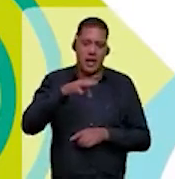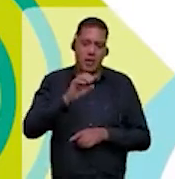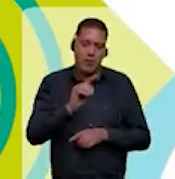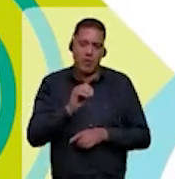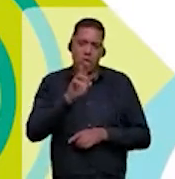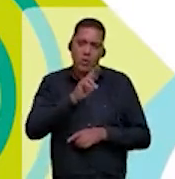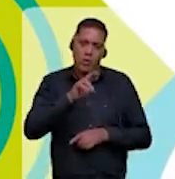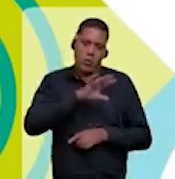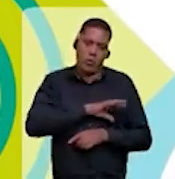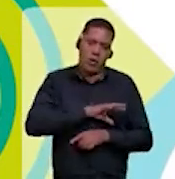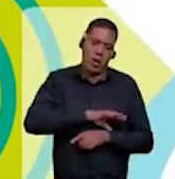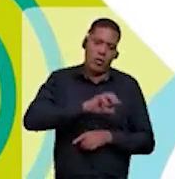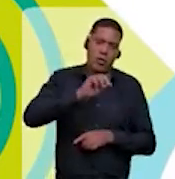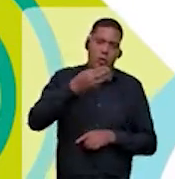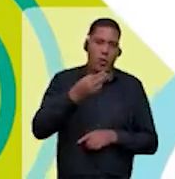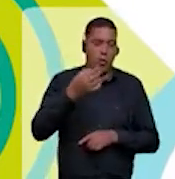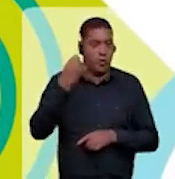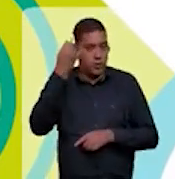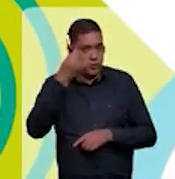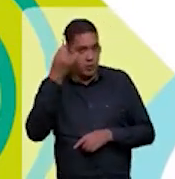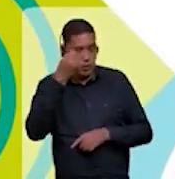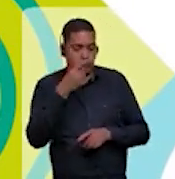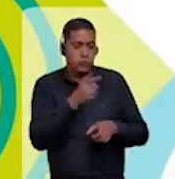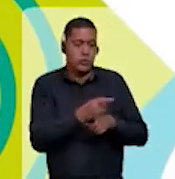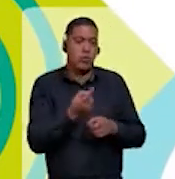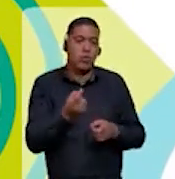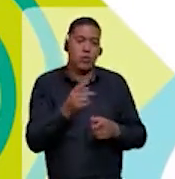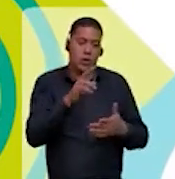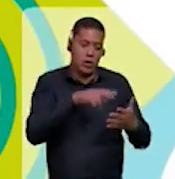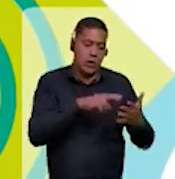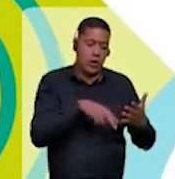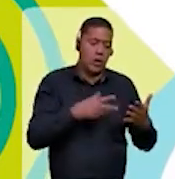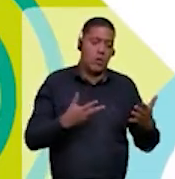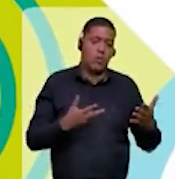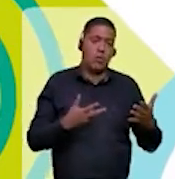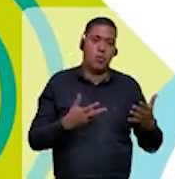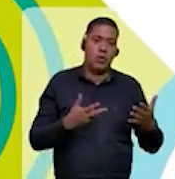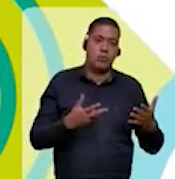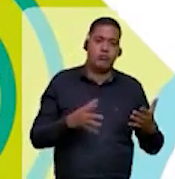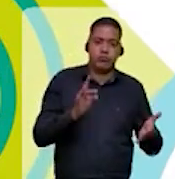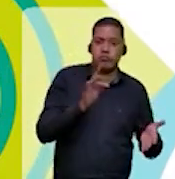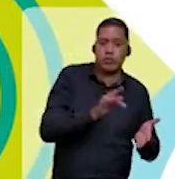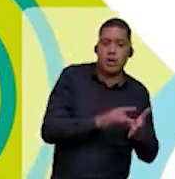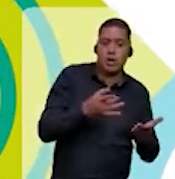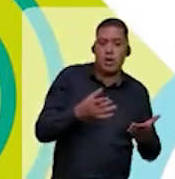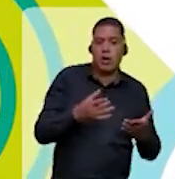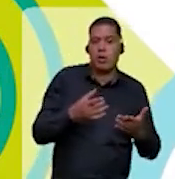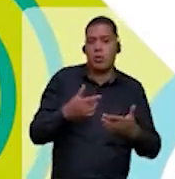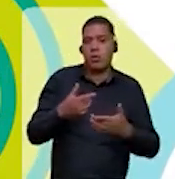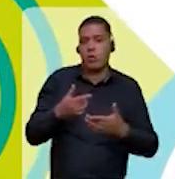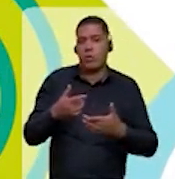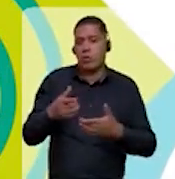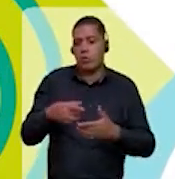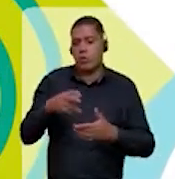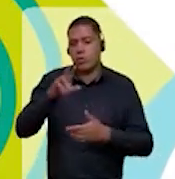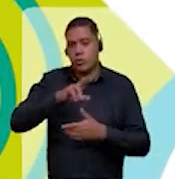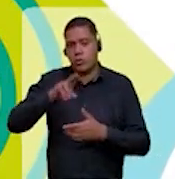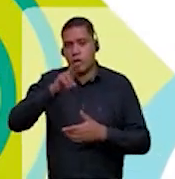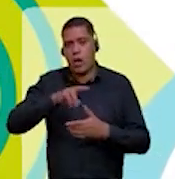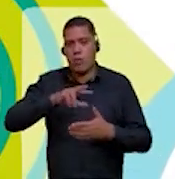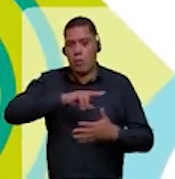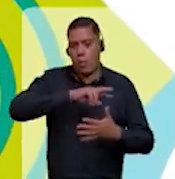e ou em espanhol acha-se um âmbito nas literaturas acha-se um âmbito concreto de exercício do pluricentrismo